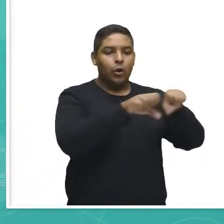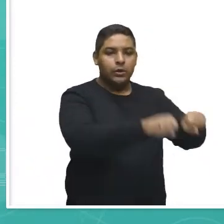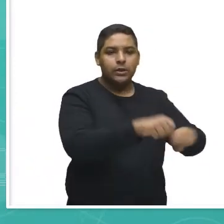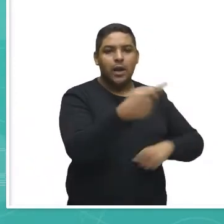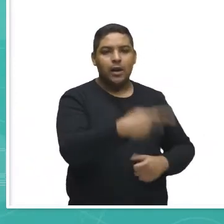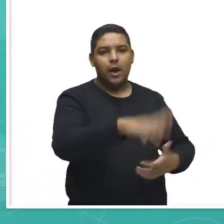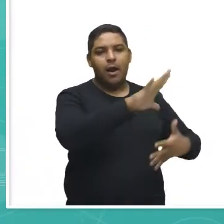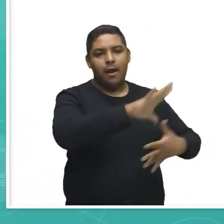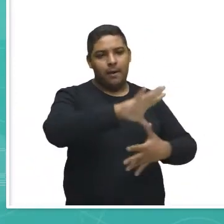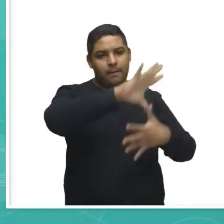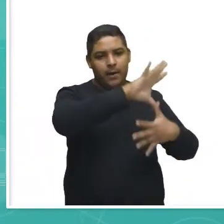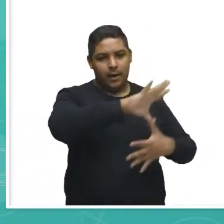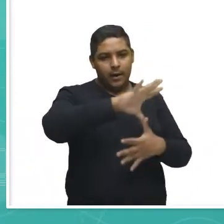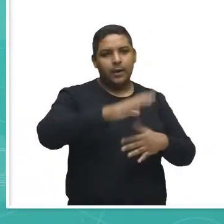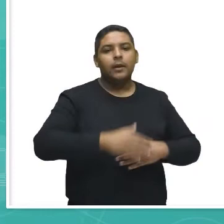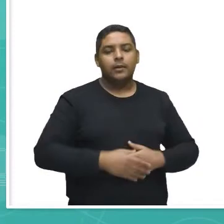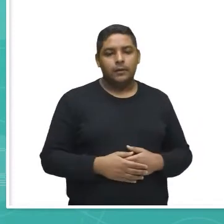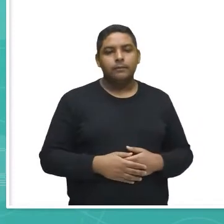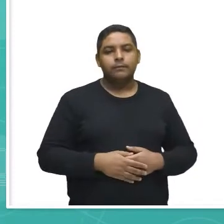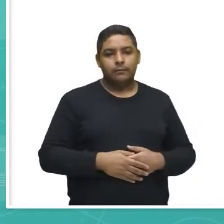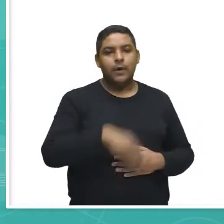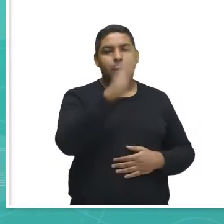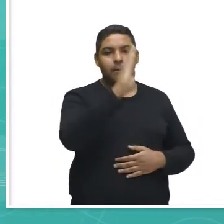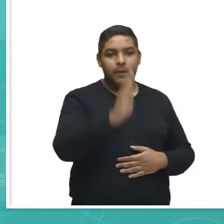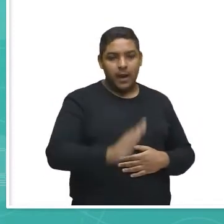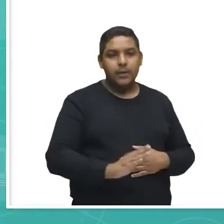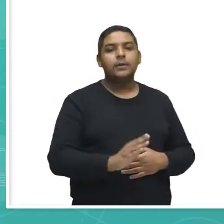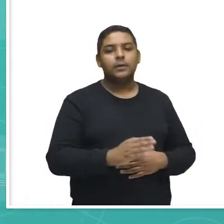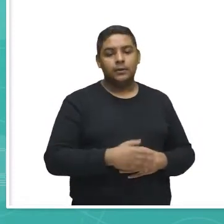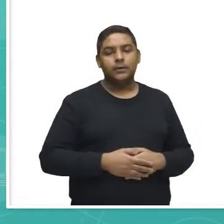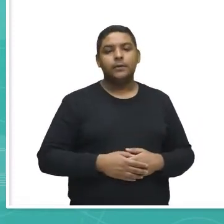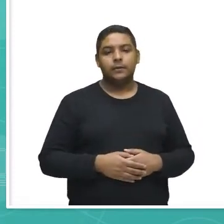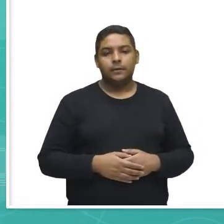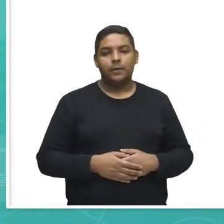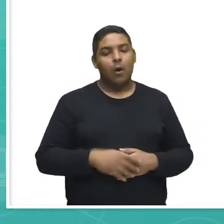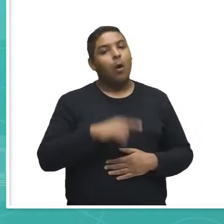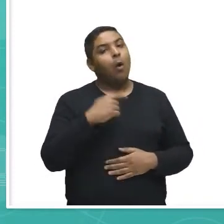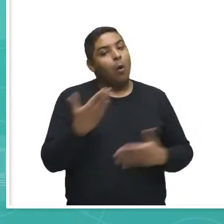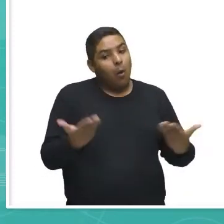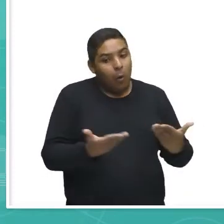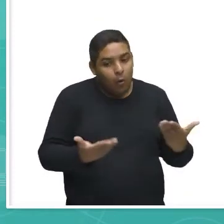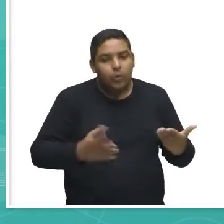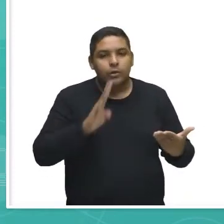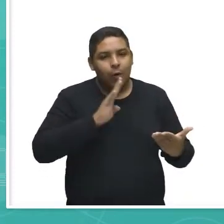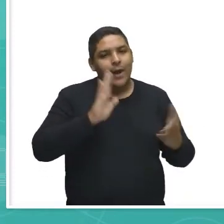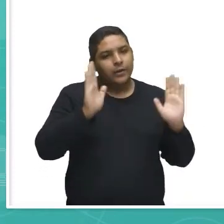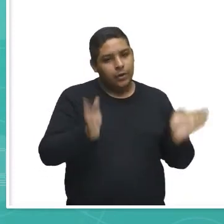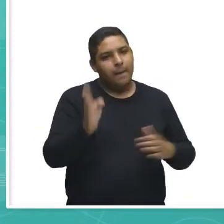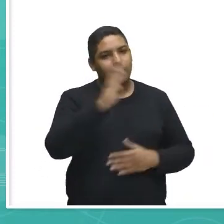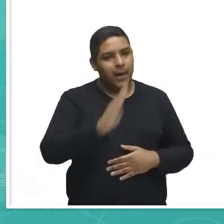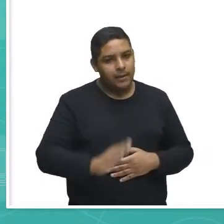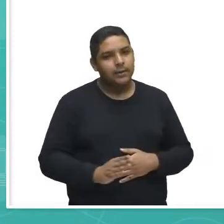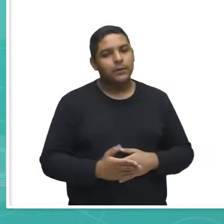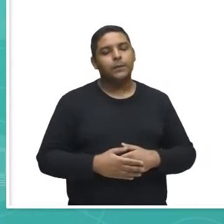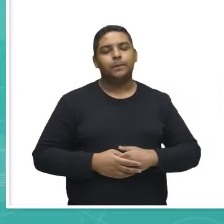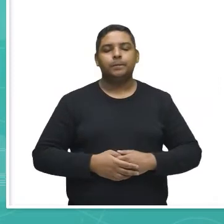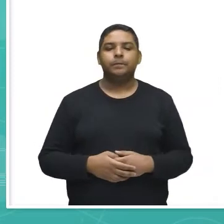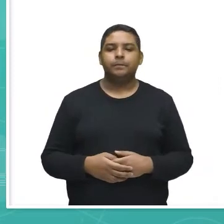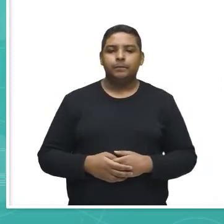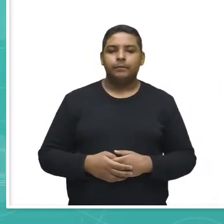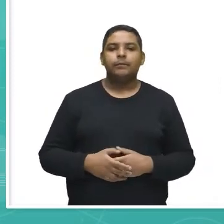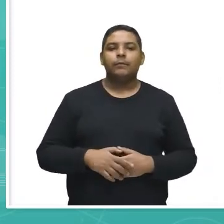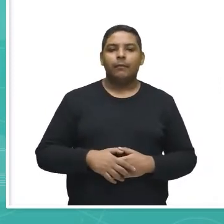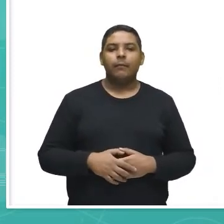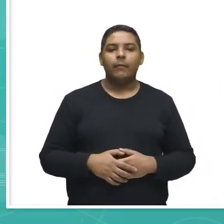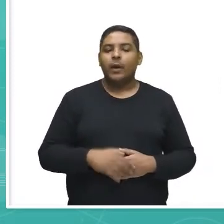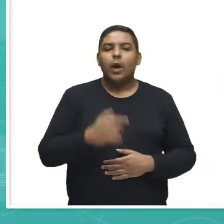América, no caso a parte do Brasil que hoje a gente conhece como Brasil. Então, a gente observa esse processo do pacto colonial. Não podia